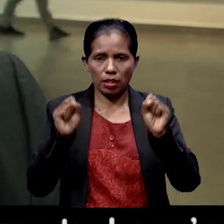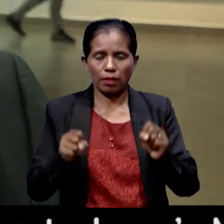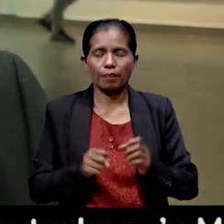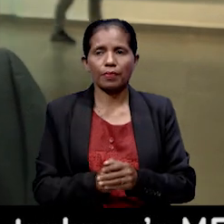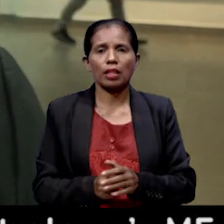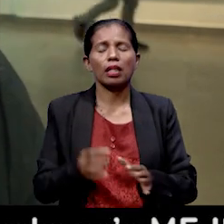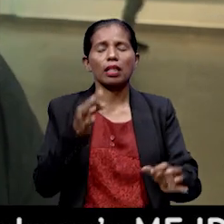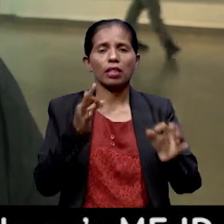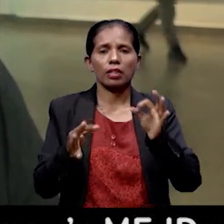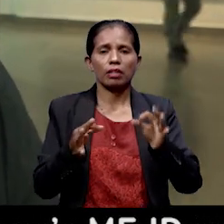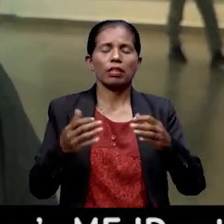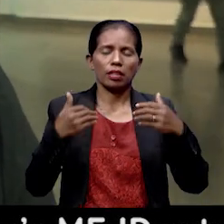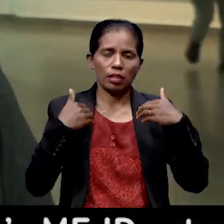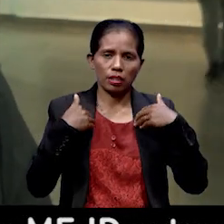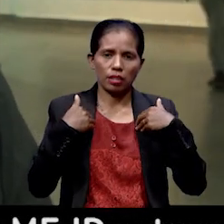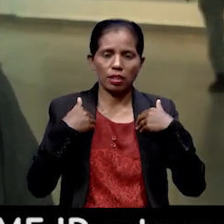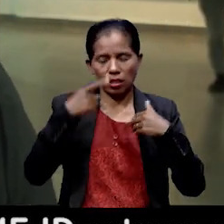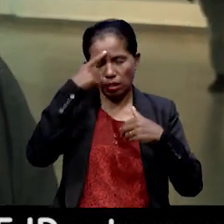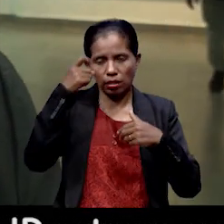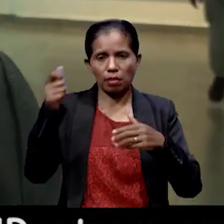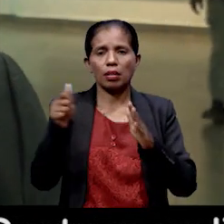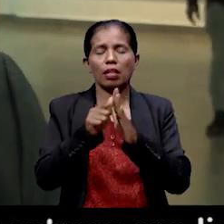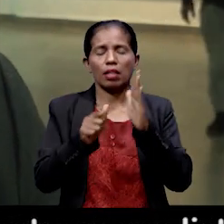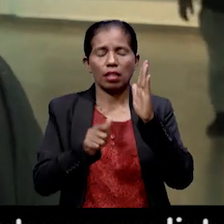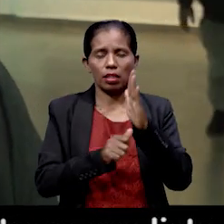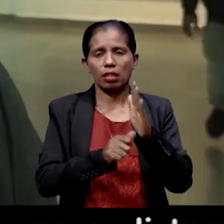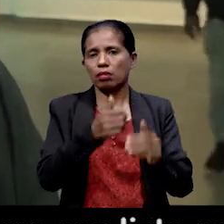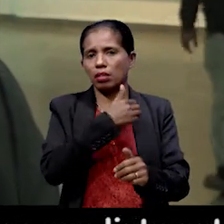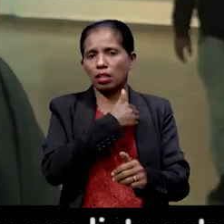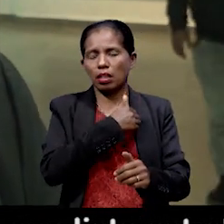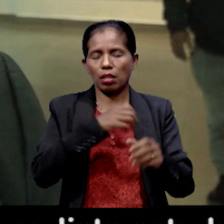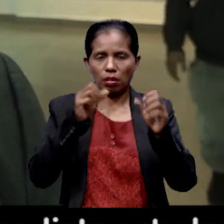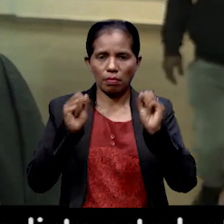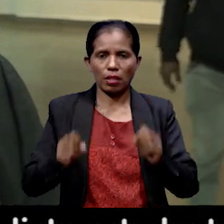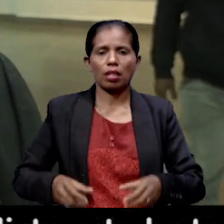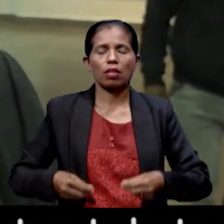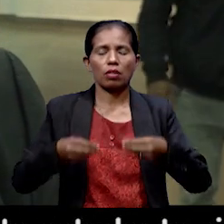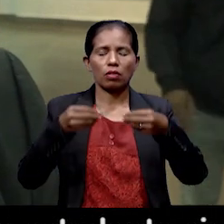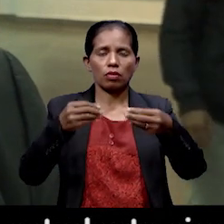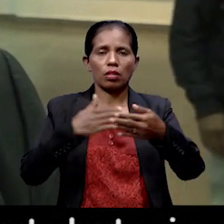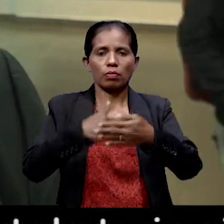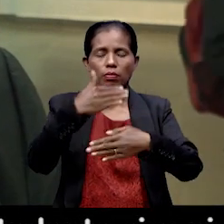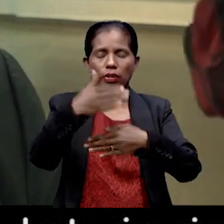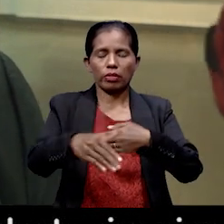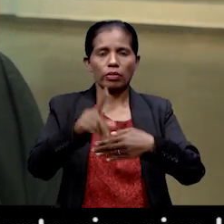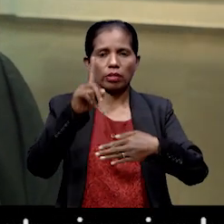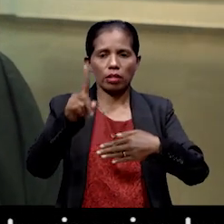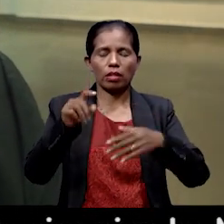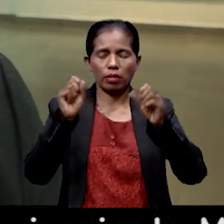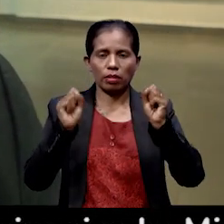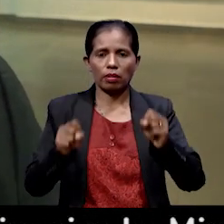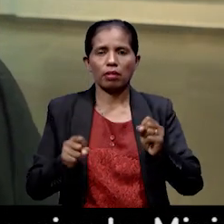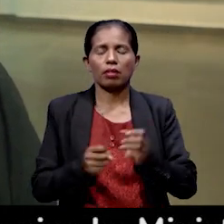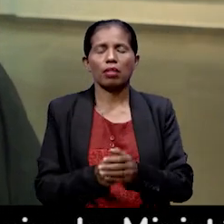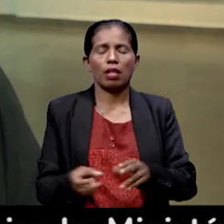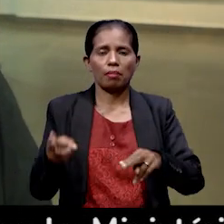Se a razão ruma também artigo né, se dá o que bele for espaço ida para tu bele a força